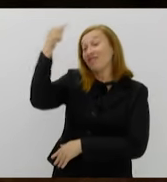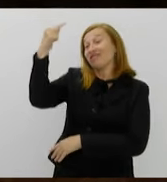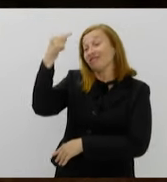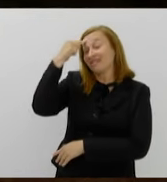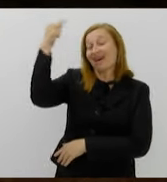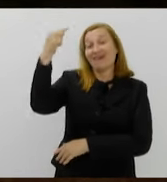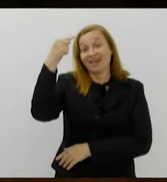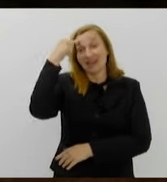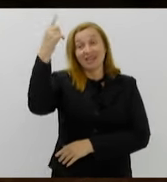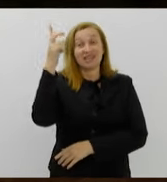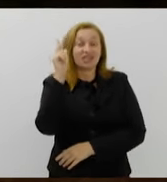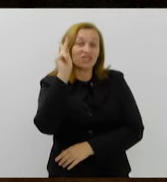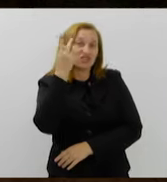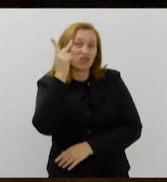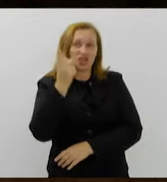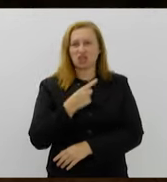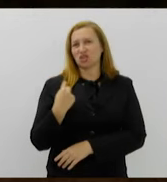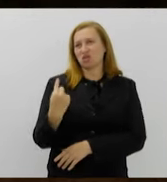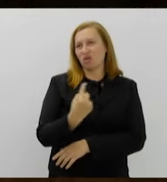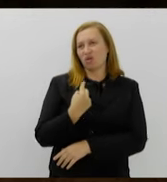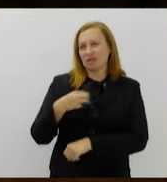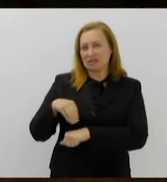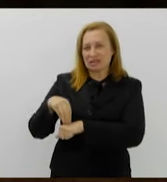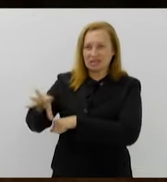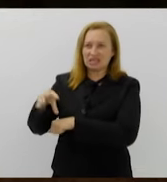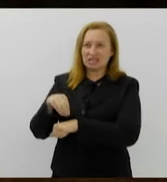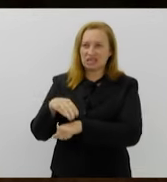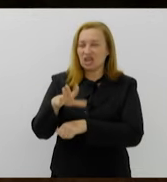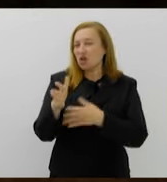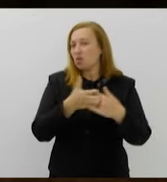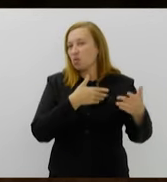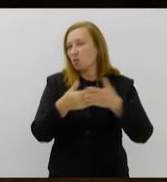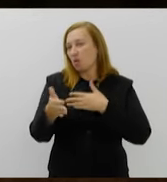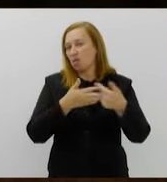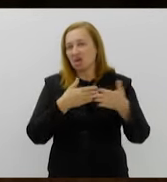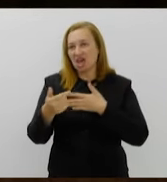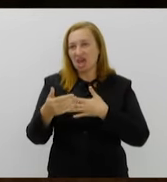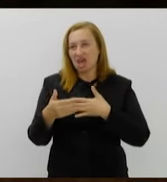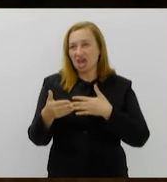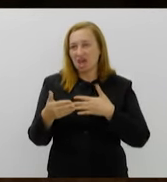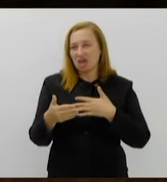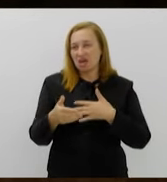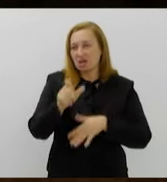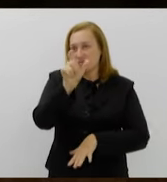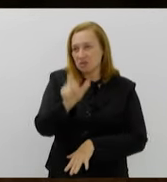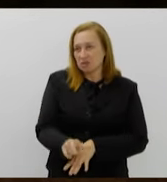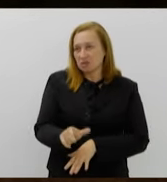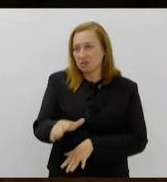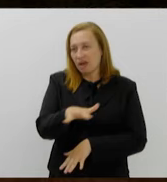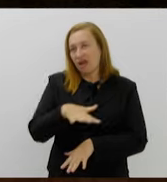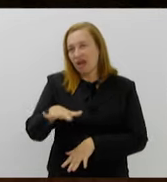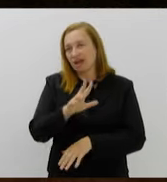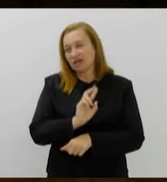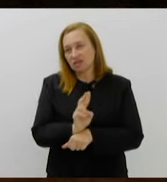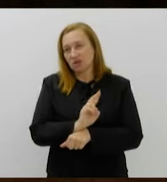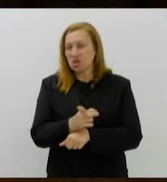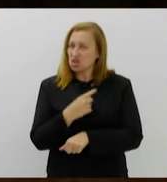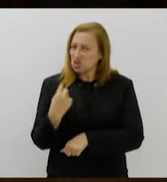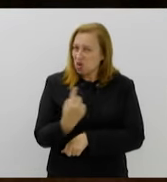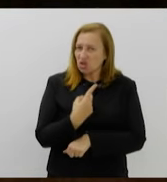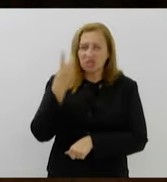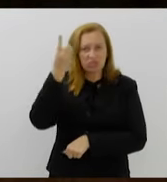historinhas de que nós somos indicadores de qualquer indivíduo que seja para a pasta da segurança Nem nós deputados